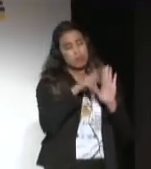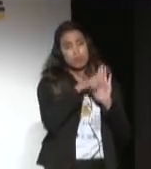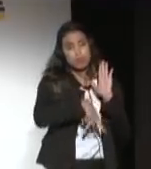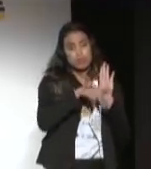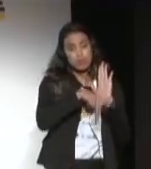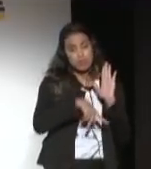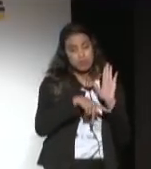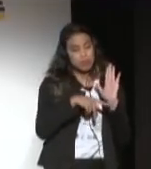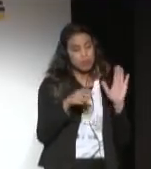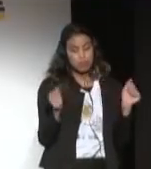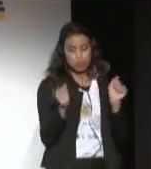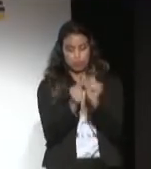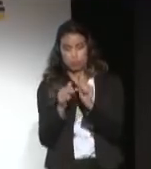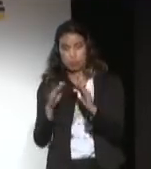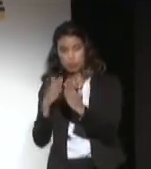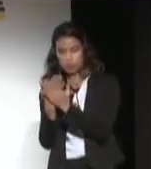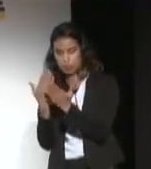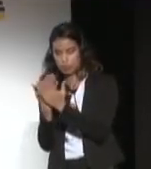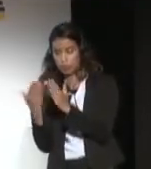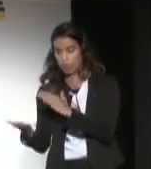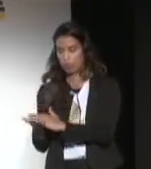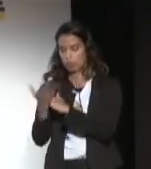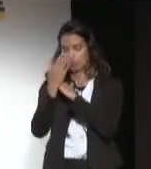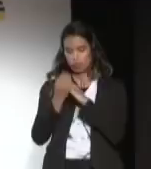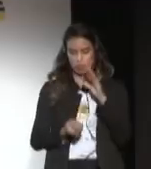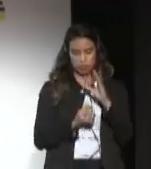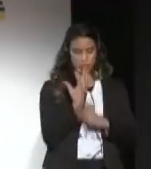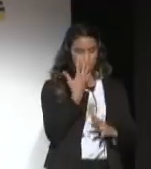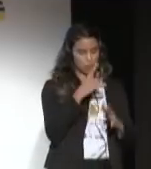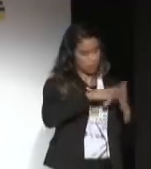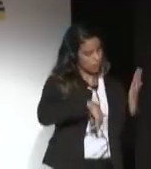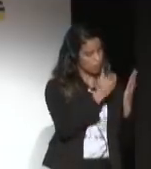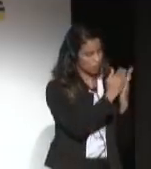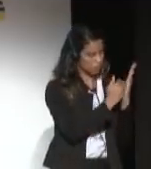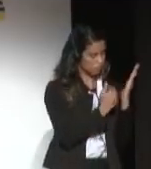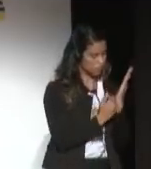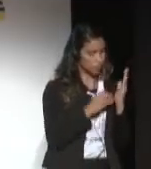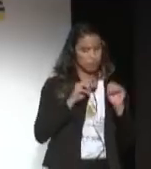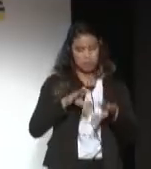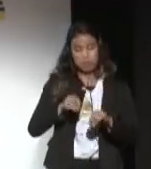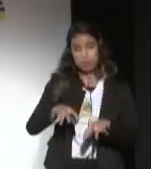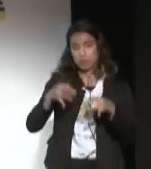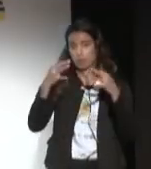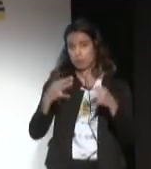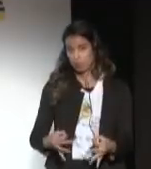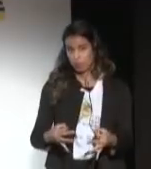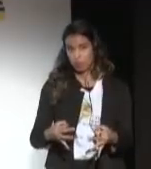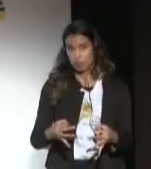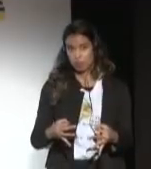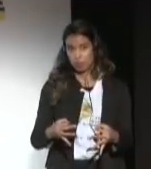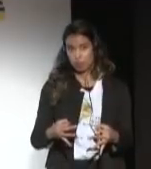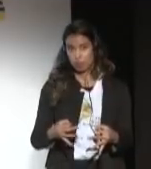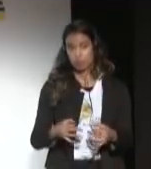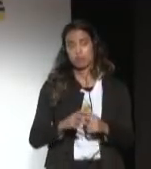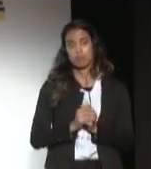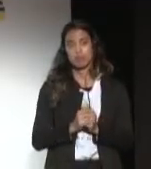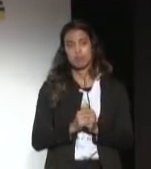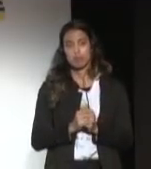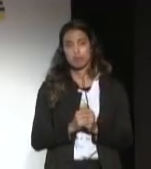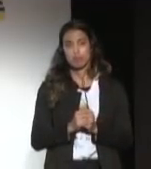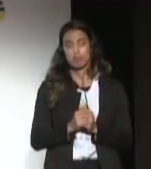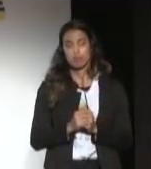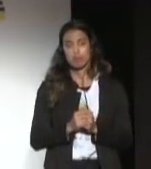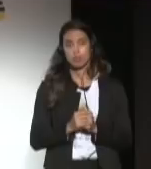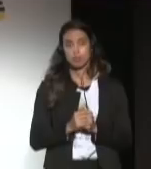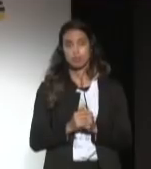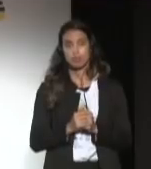junto com as escolas para transformar o currículo e mudar a forma como a escola é estruturada. Assim, a equidade pode ser atingida nessa